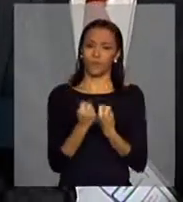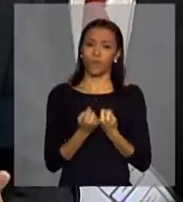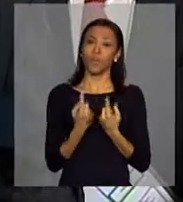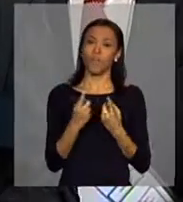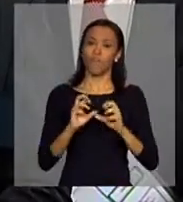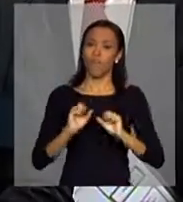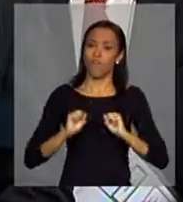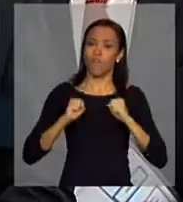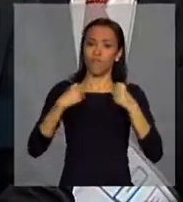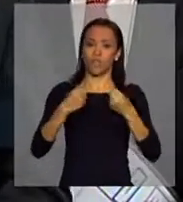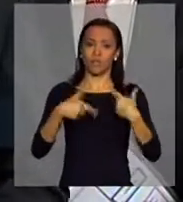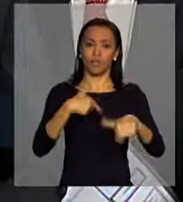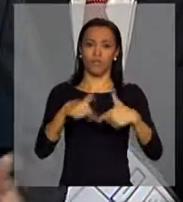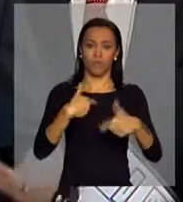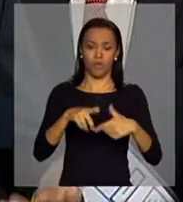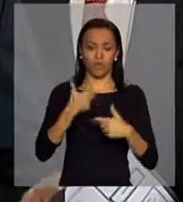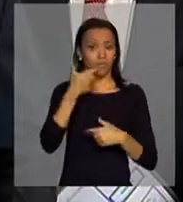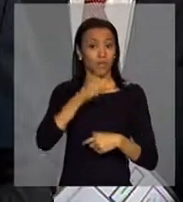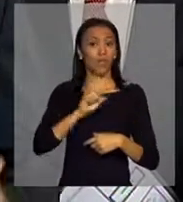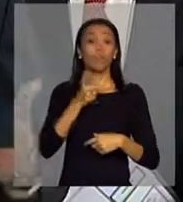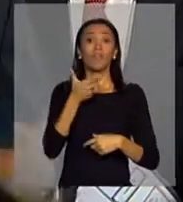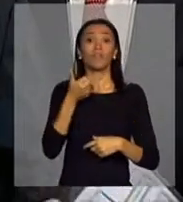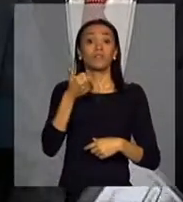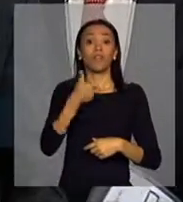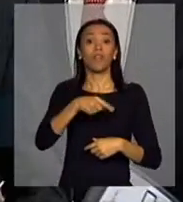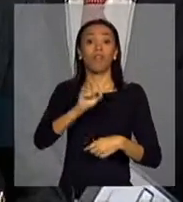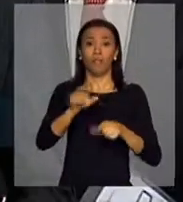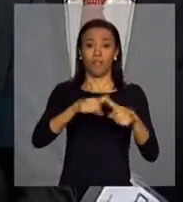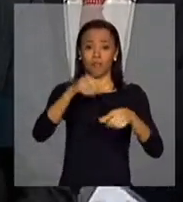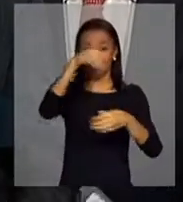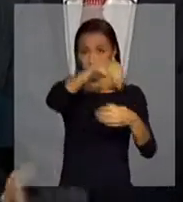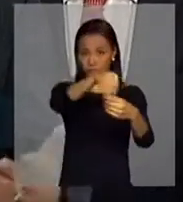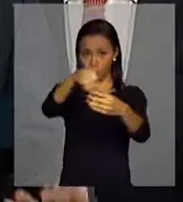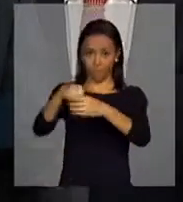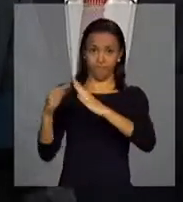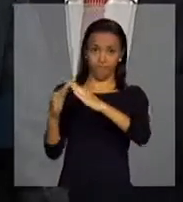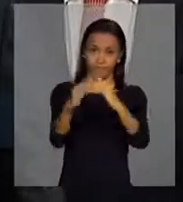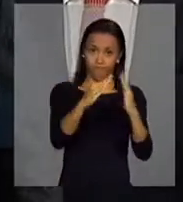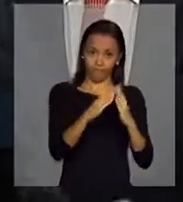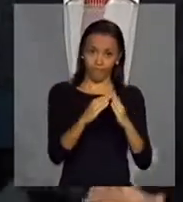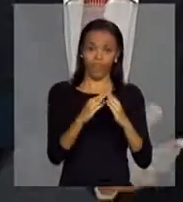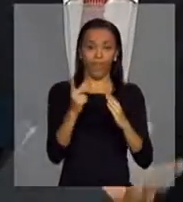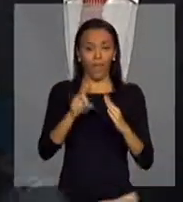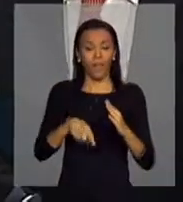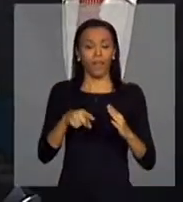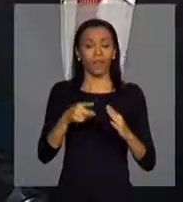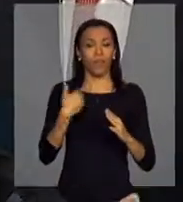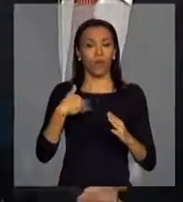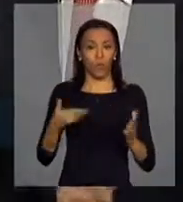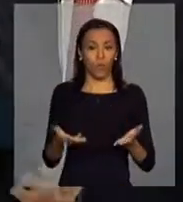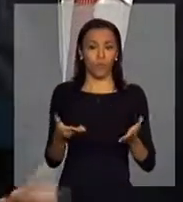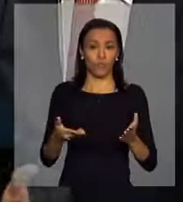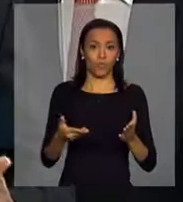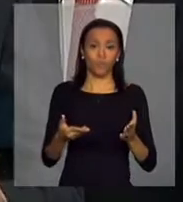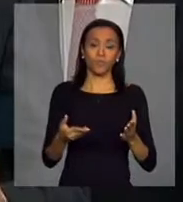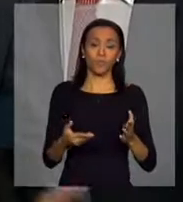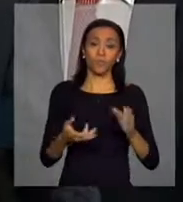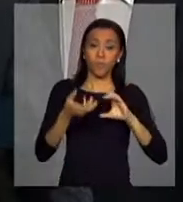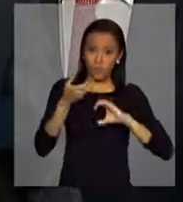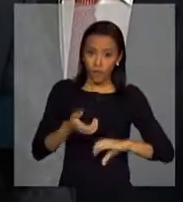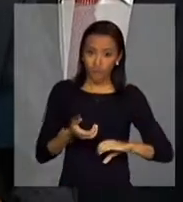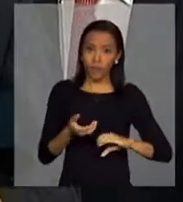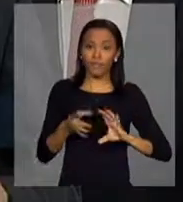fortalecer o trabalho doméstico. Portanto, foi uma reunião extremamente proveitosa e nós estamos agora, o Congresso é